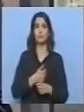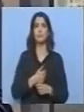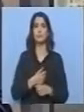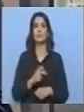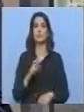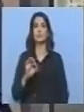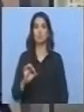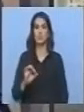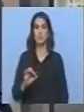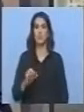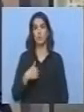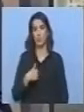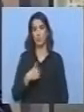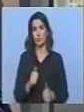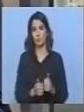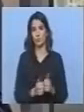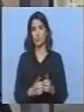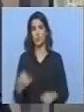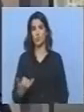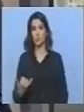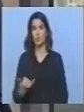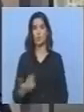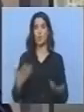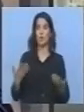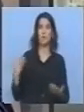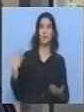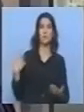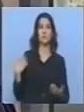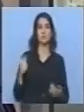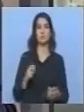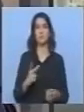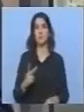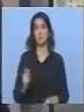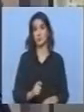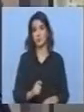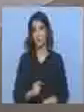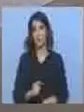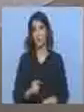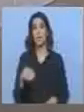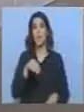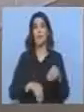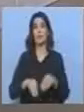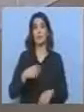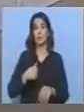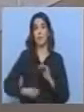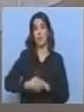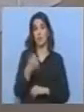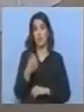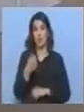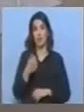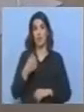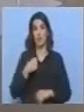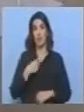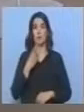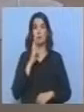estive 8 anos como vice-reitor. E, entretanto, há cerca de 2 meses ganhei as eleições para reitor e